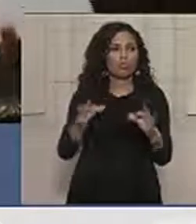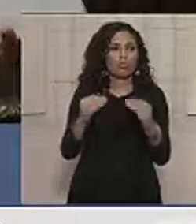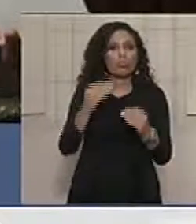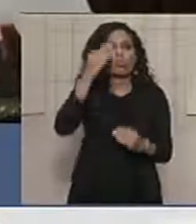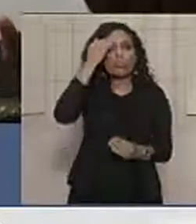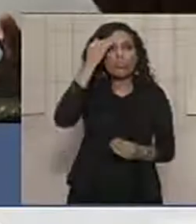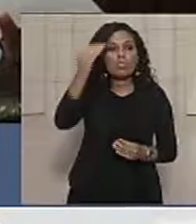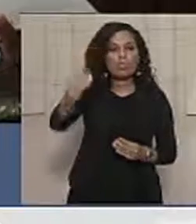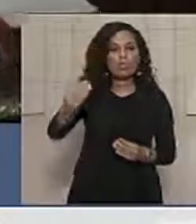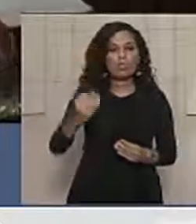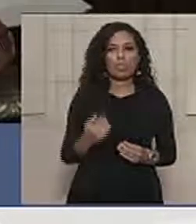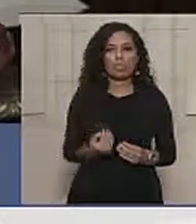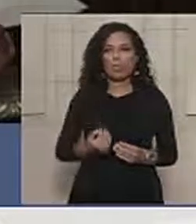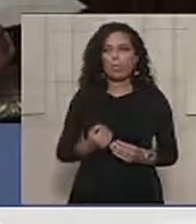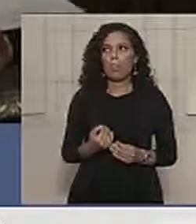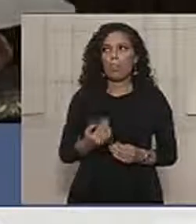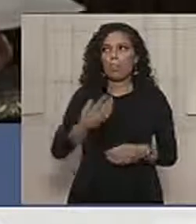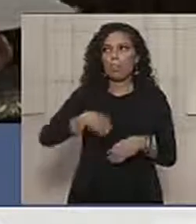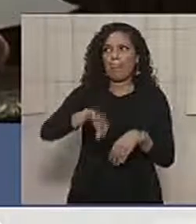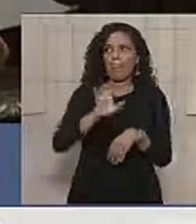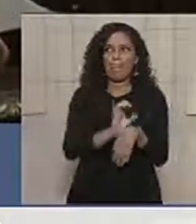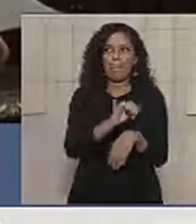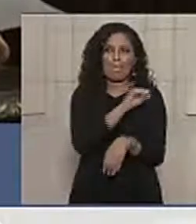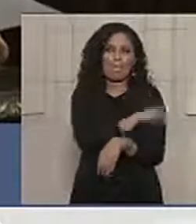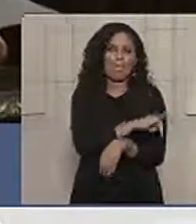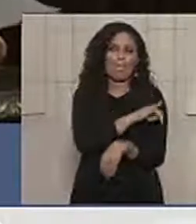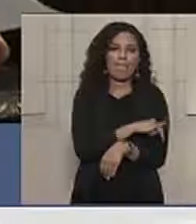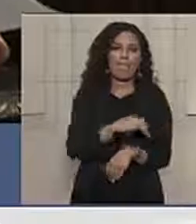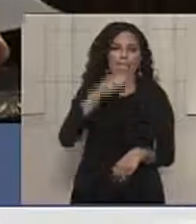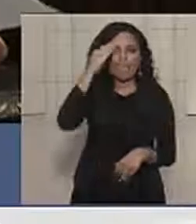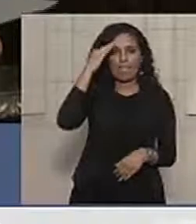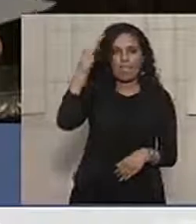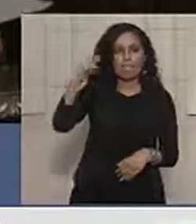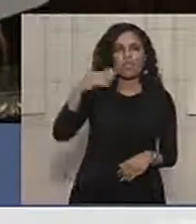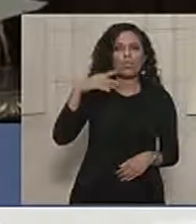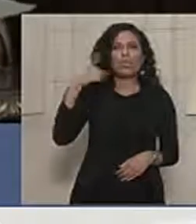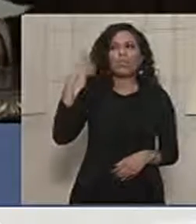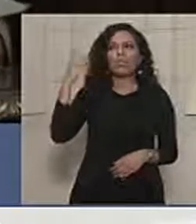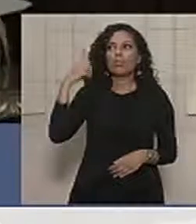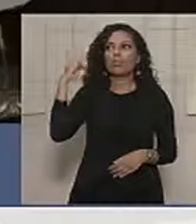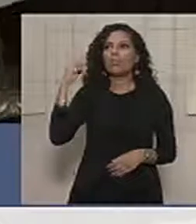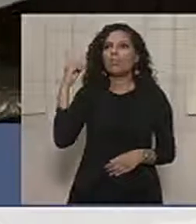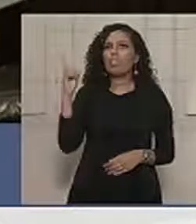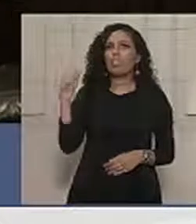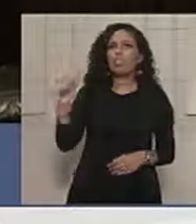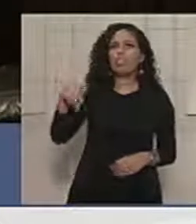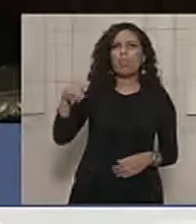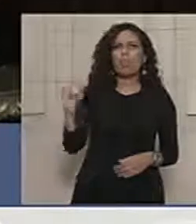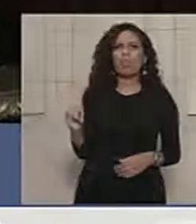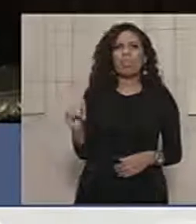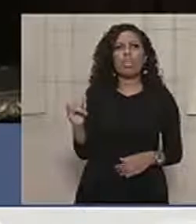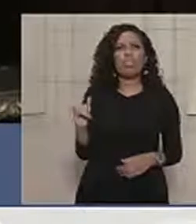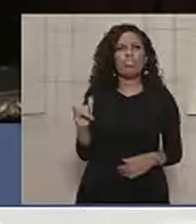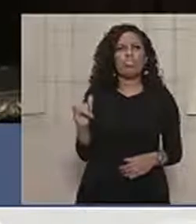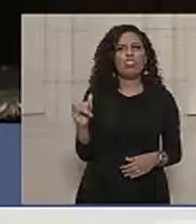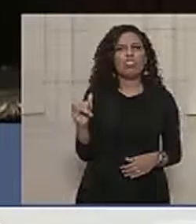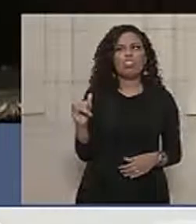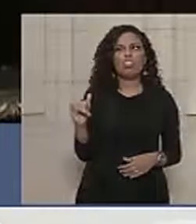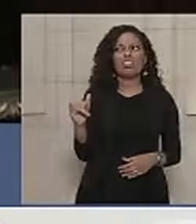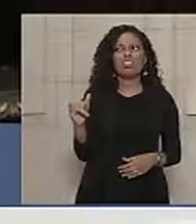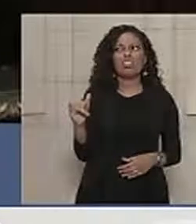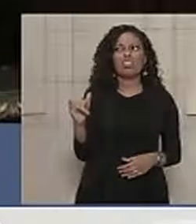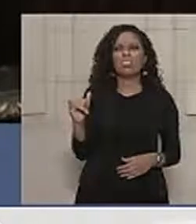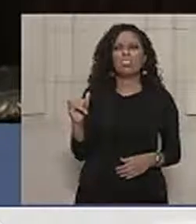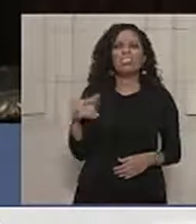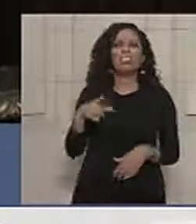no estado do Rio de Janeiro, a deputada Dani falava ainda há pouco, tranquilamente nós temos